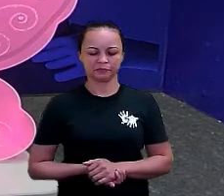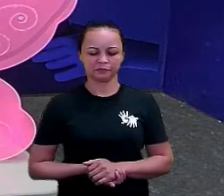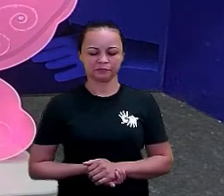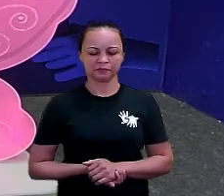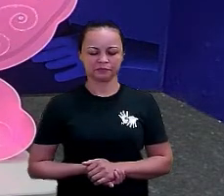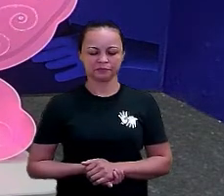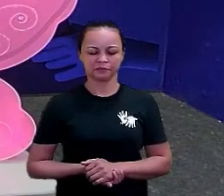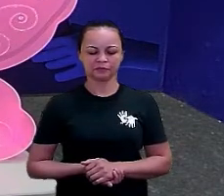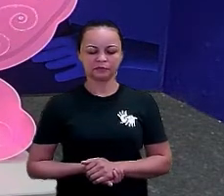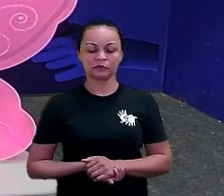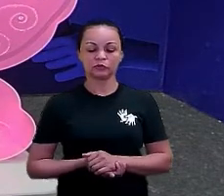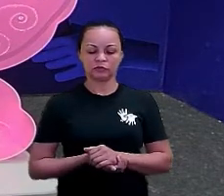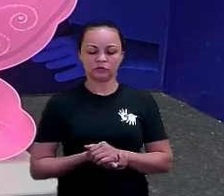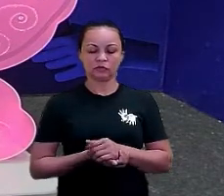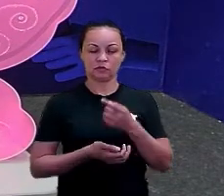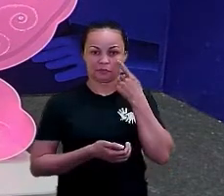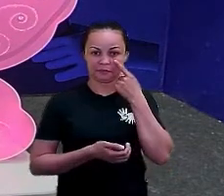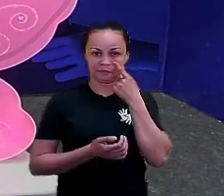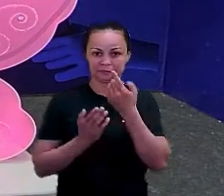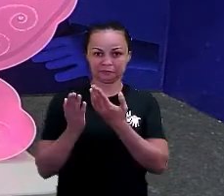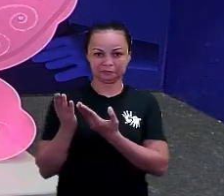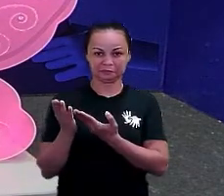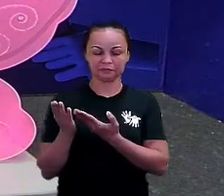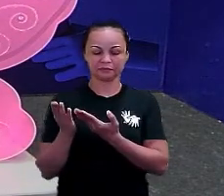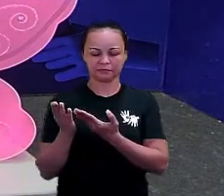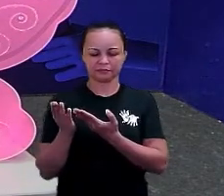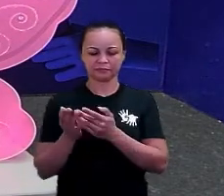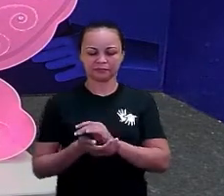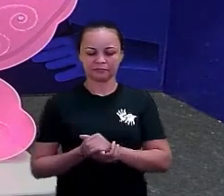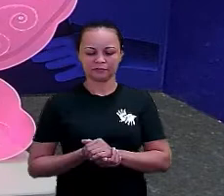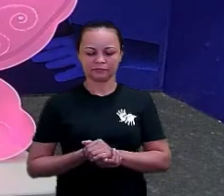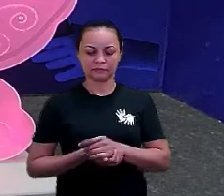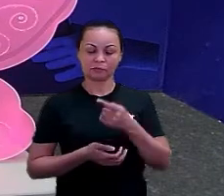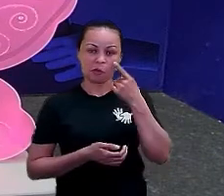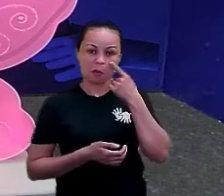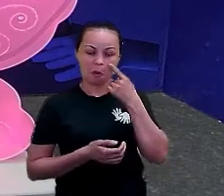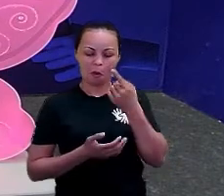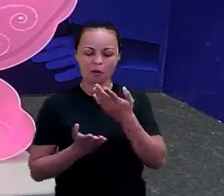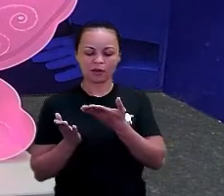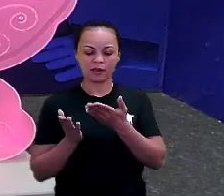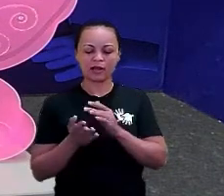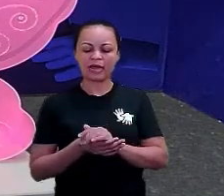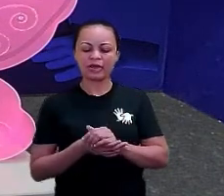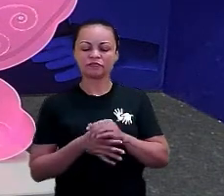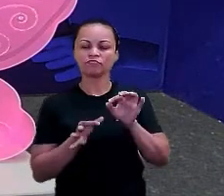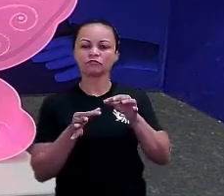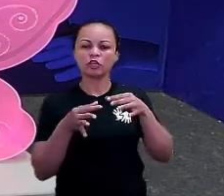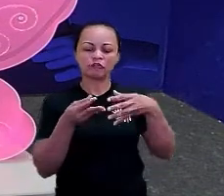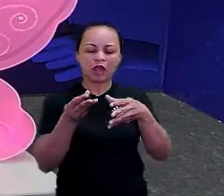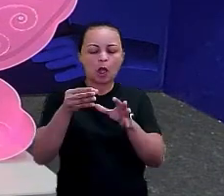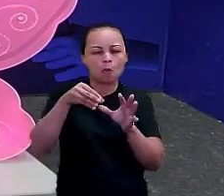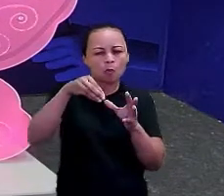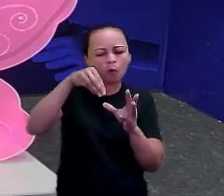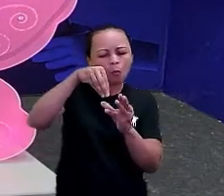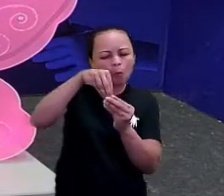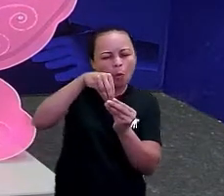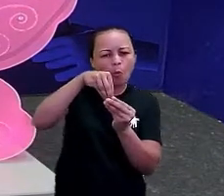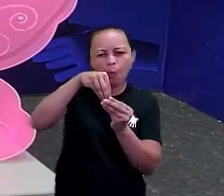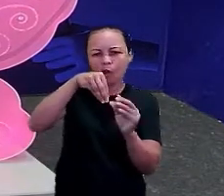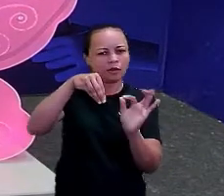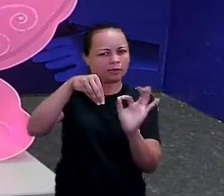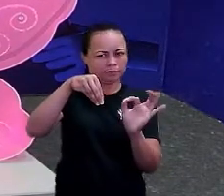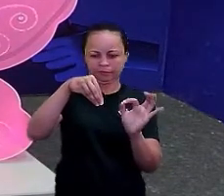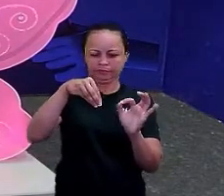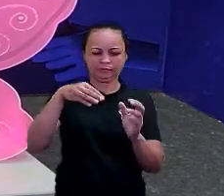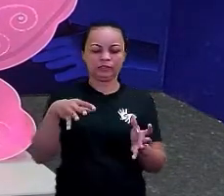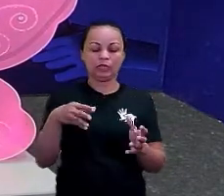abre o leque, ó. Tá vendo? Olha a pontinha como fica. Mas você não vai dobrar aqui na pontinha do leque,